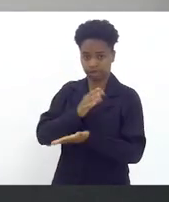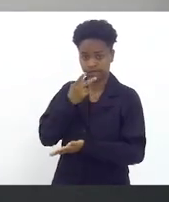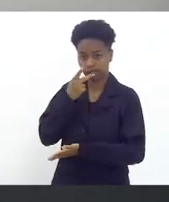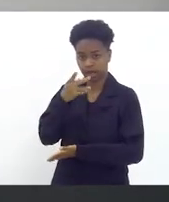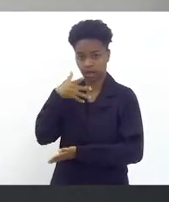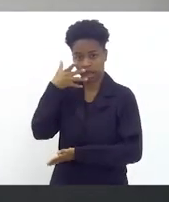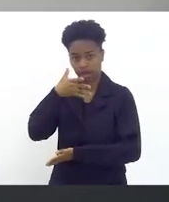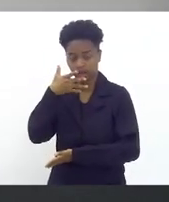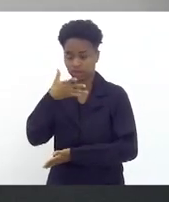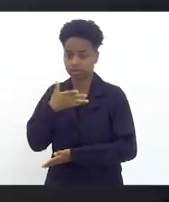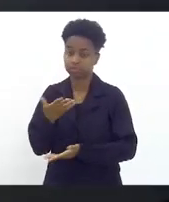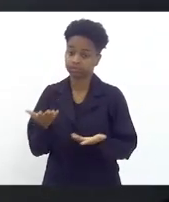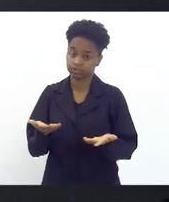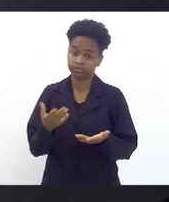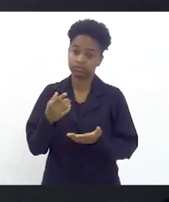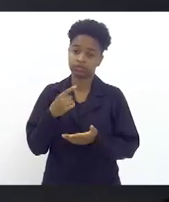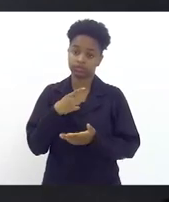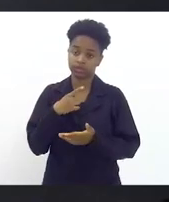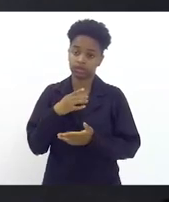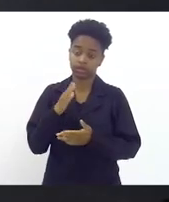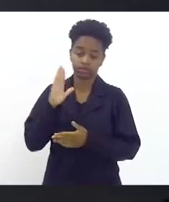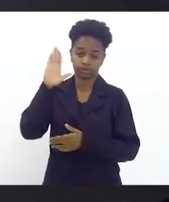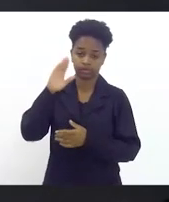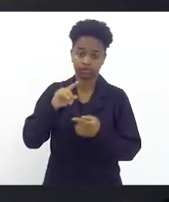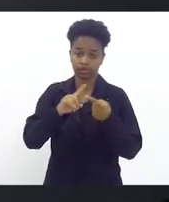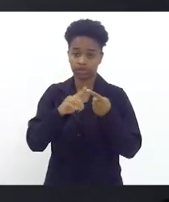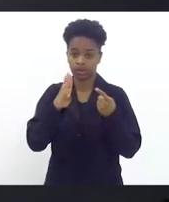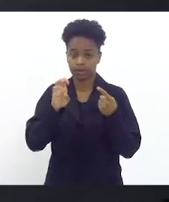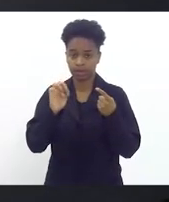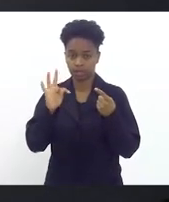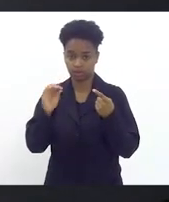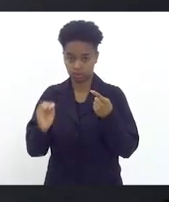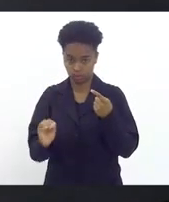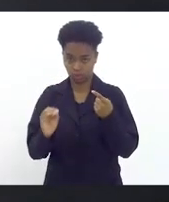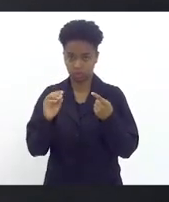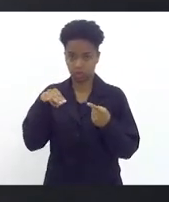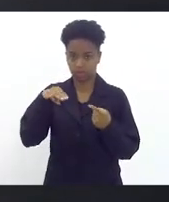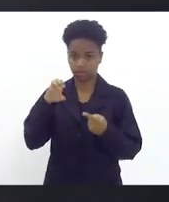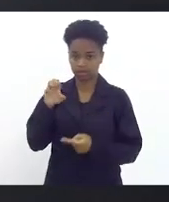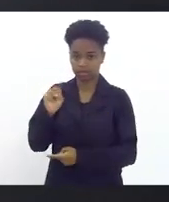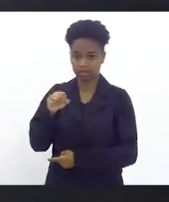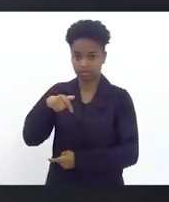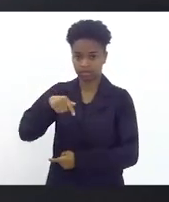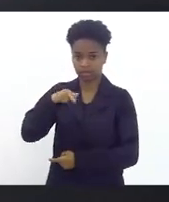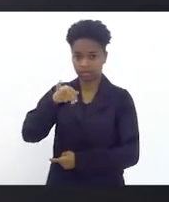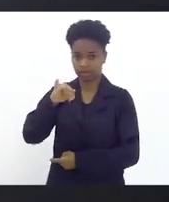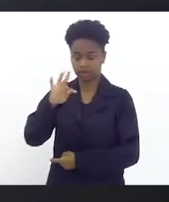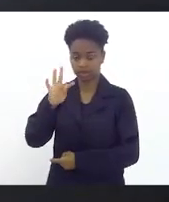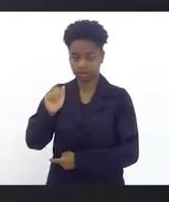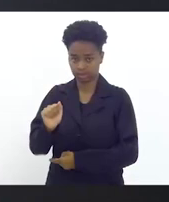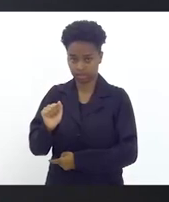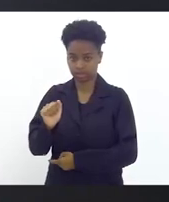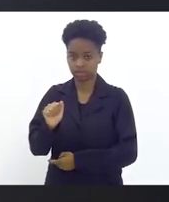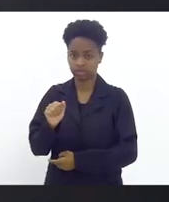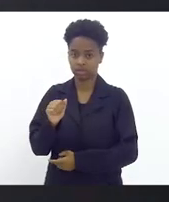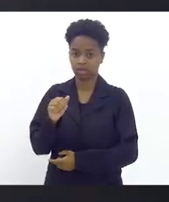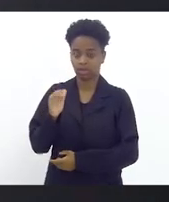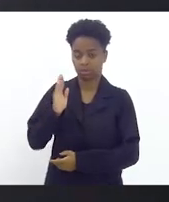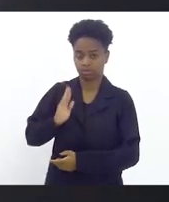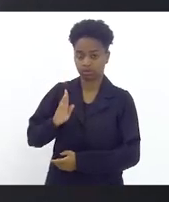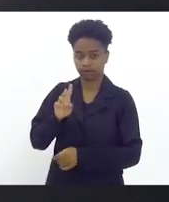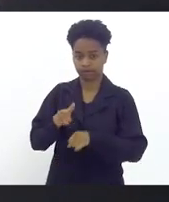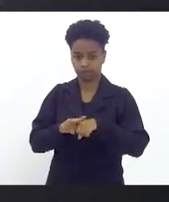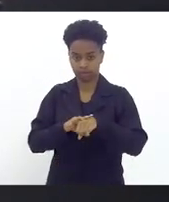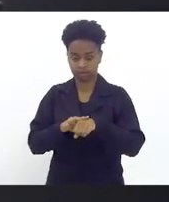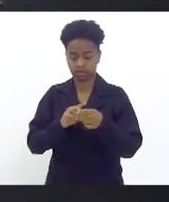estamos previstas entre as ações do Beto Mesquita né da bolsa verde Nelson